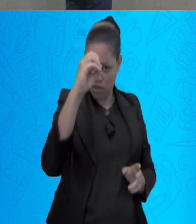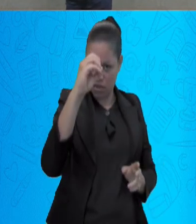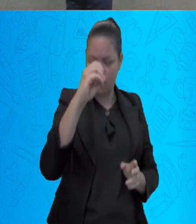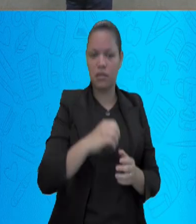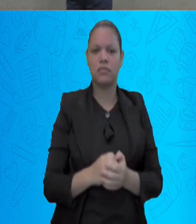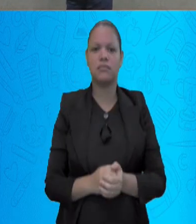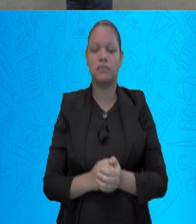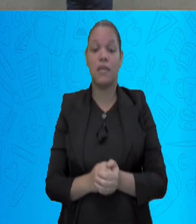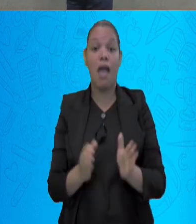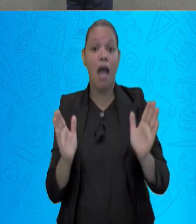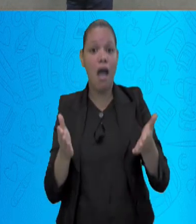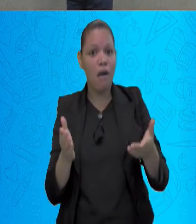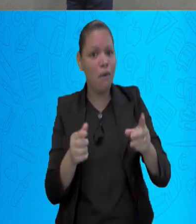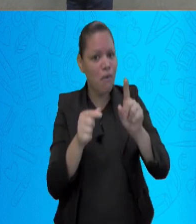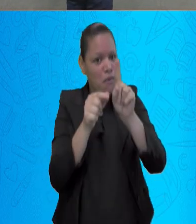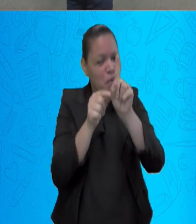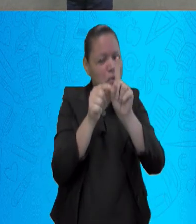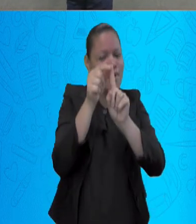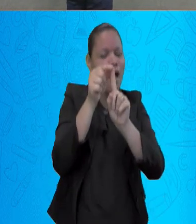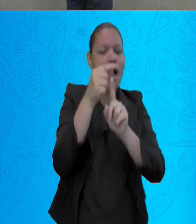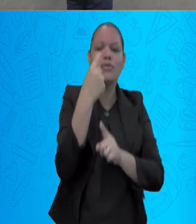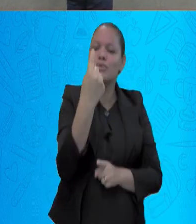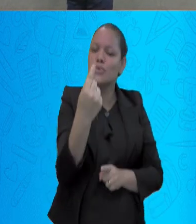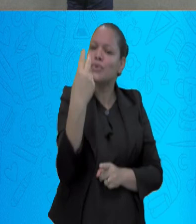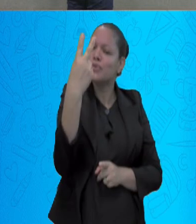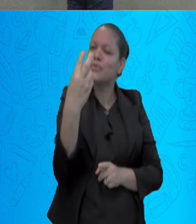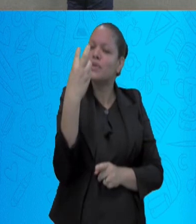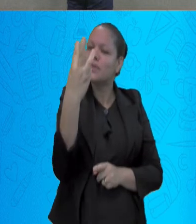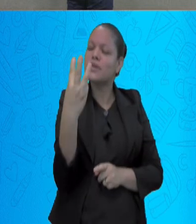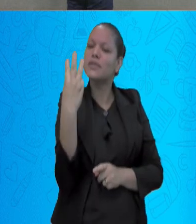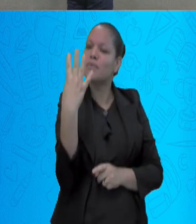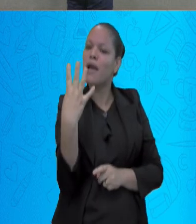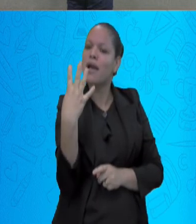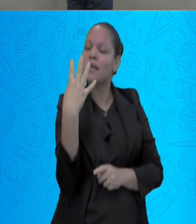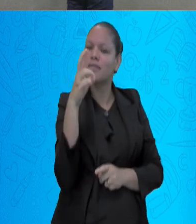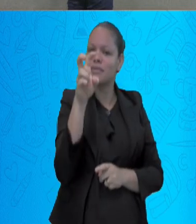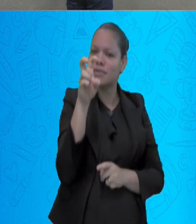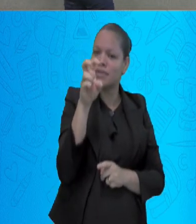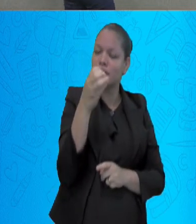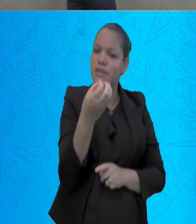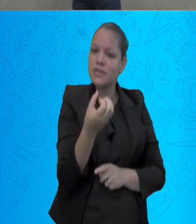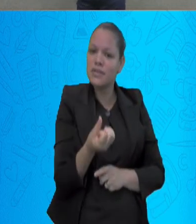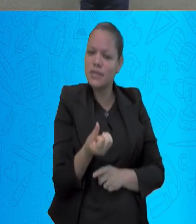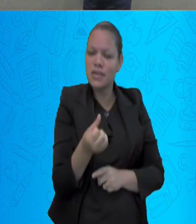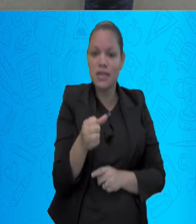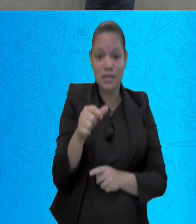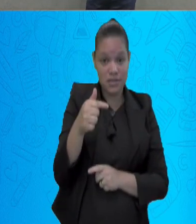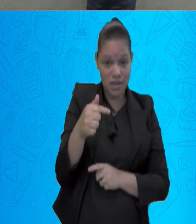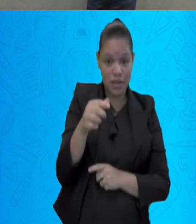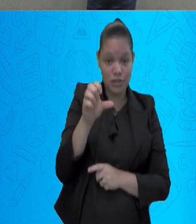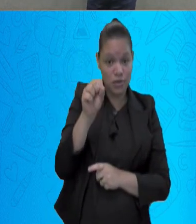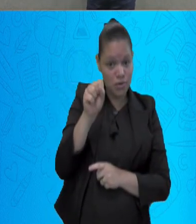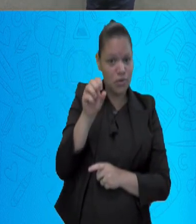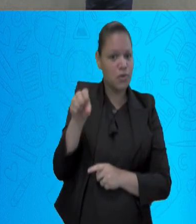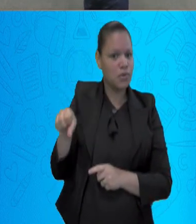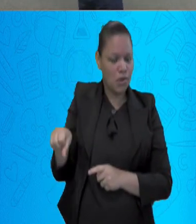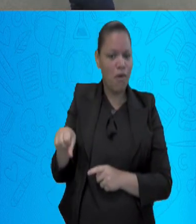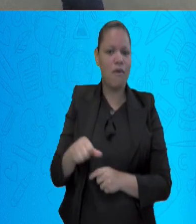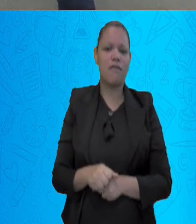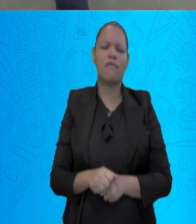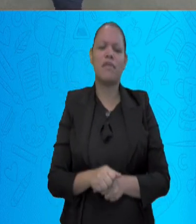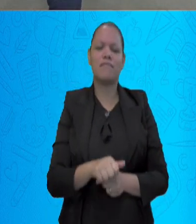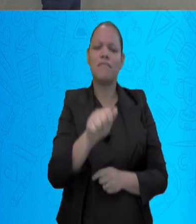unidades. 1, 2, 3, 4, 5, 6, 7, 8, 9. Então a Ana fez